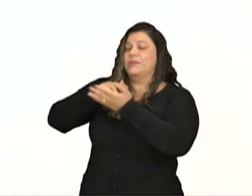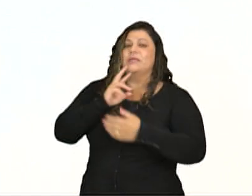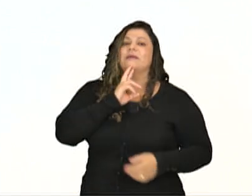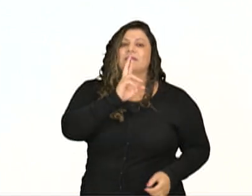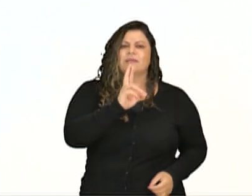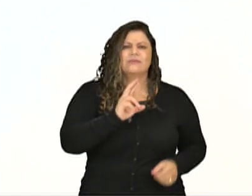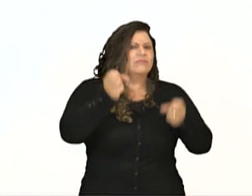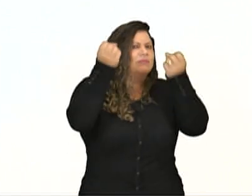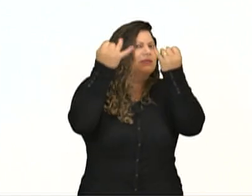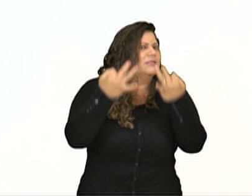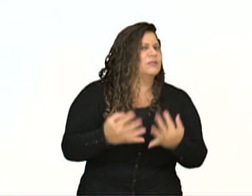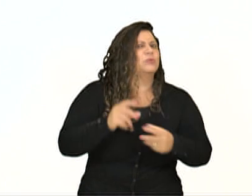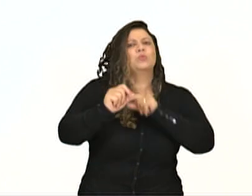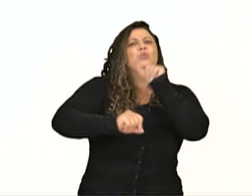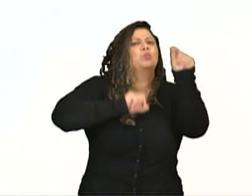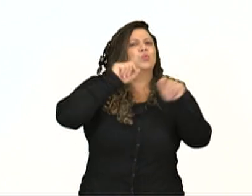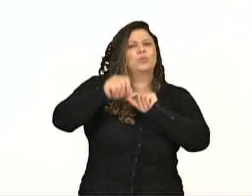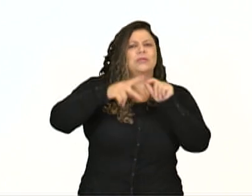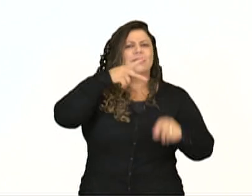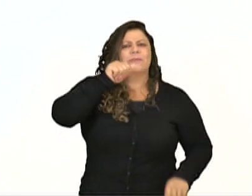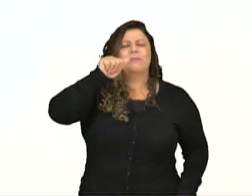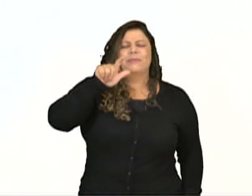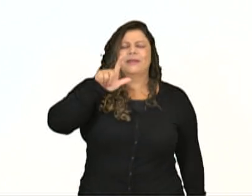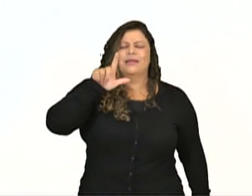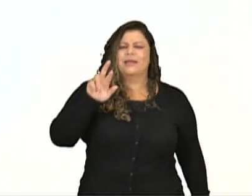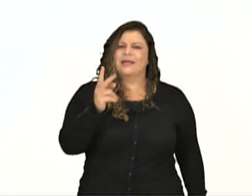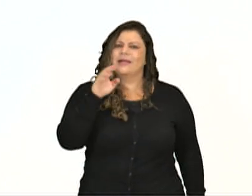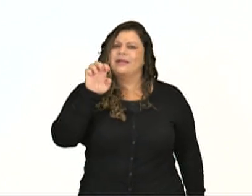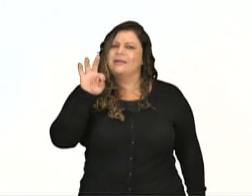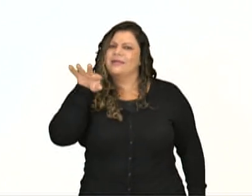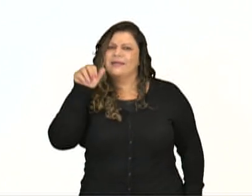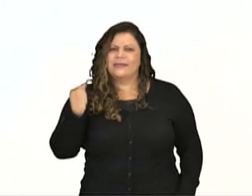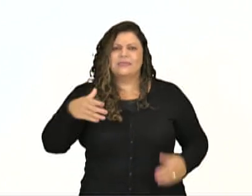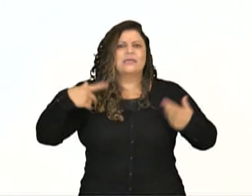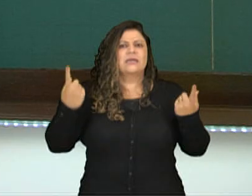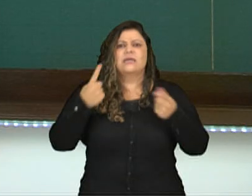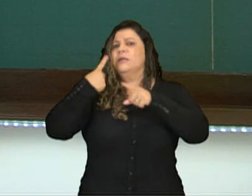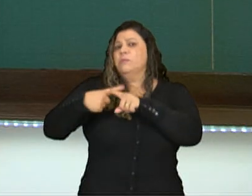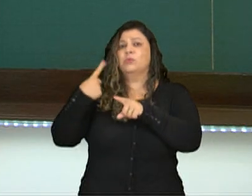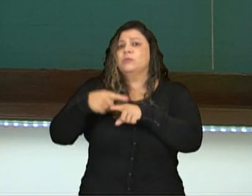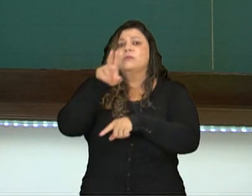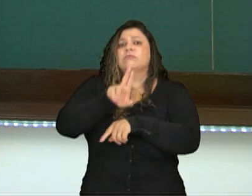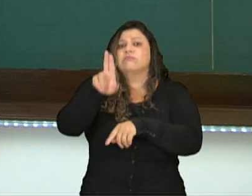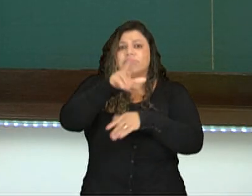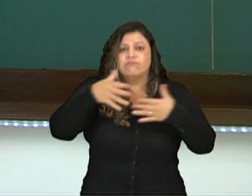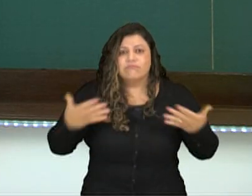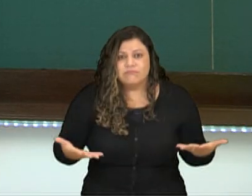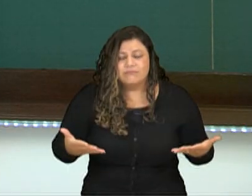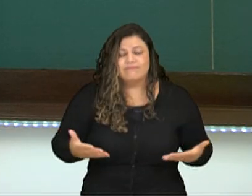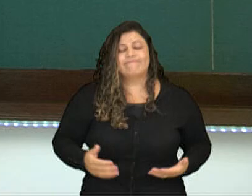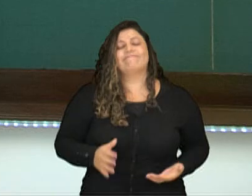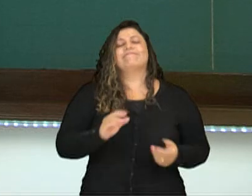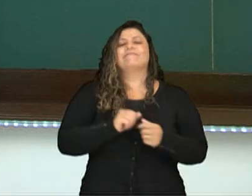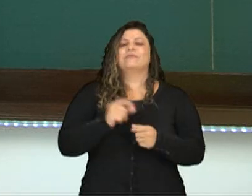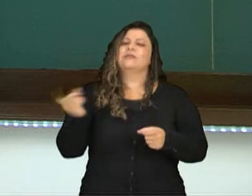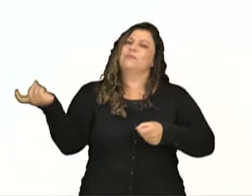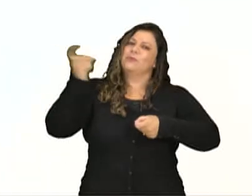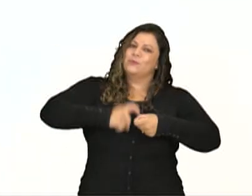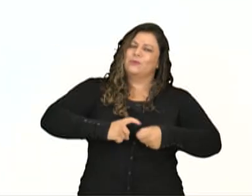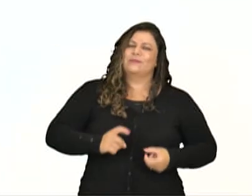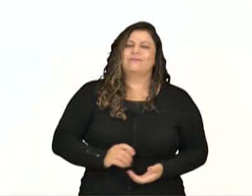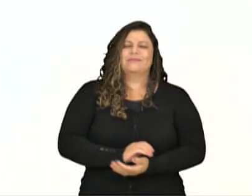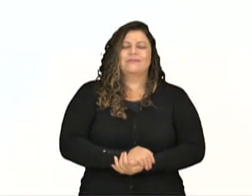as paletas ou palhetas, as duas estão certas, e para que serviam no Egito Antigo. Daqui a pouco nós voltamos. Hoje juntos.